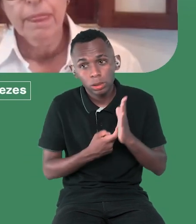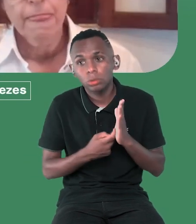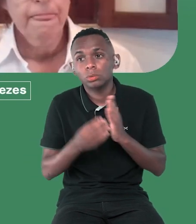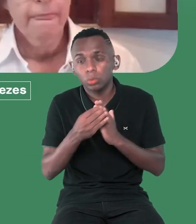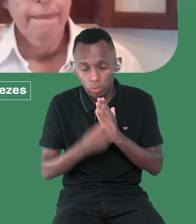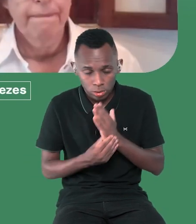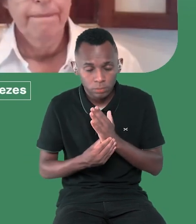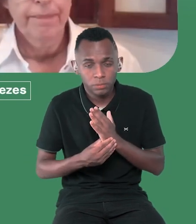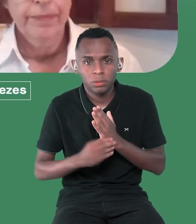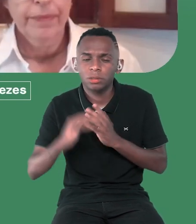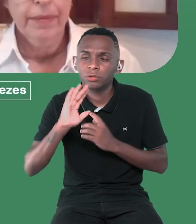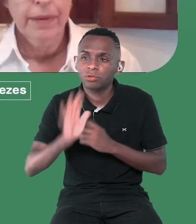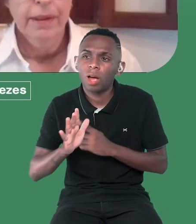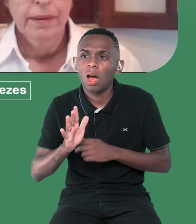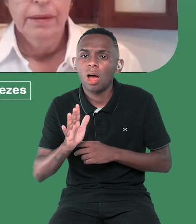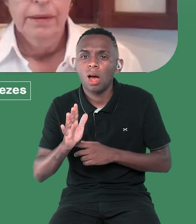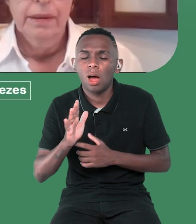aconteceu já